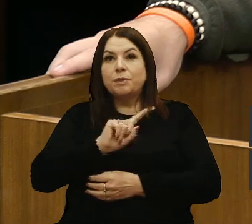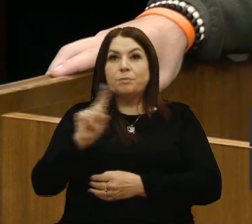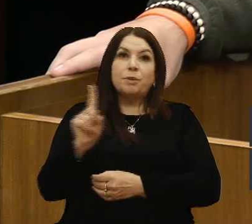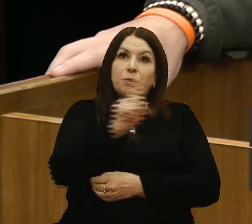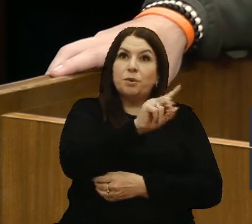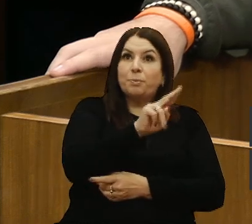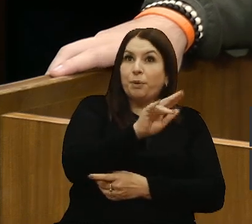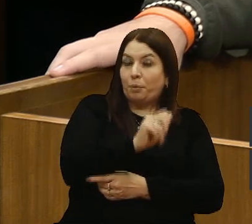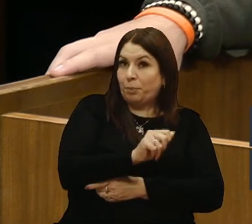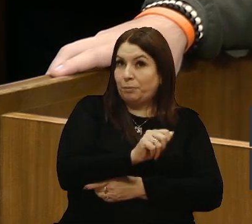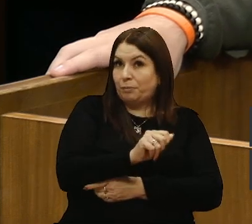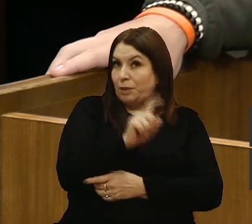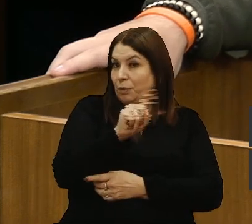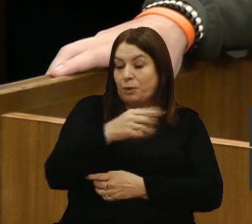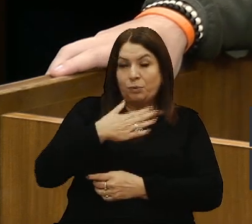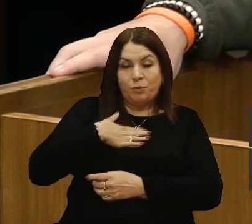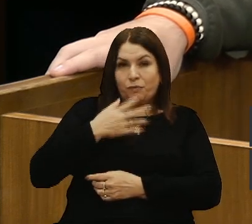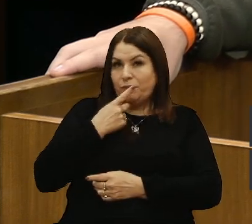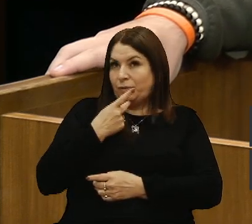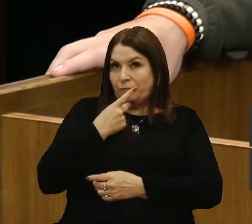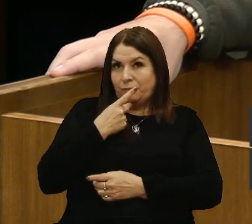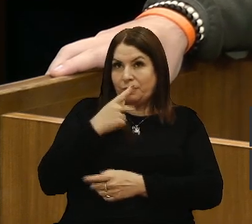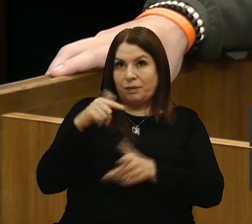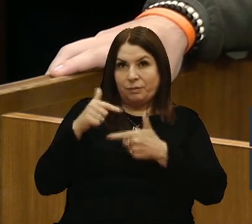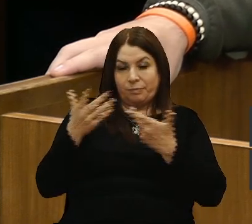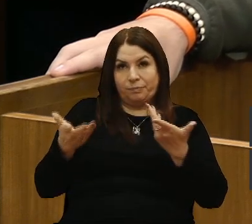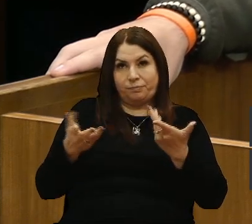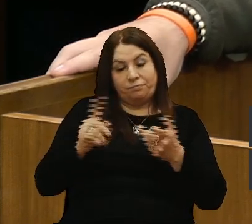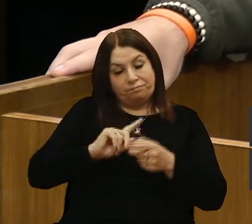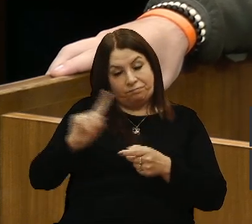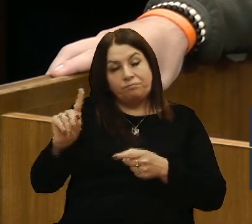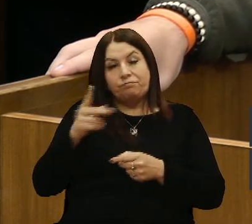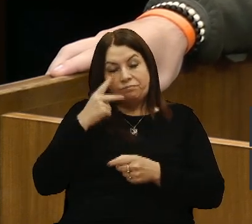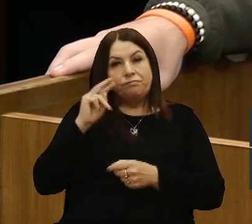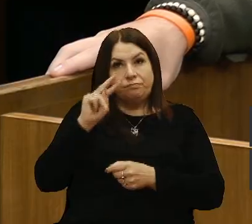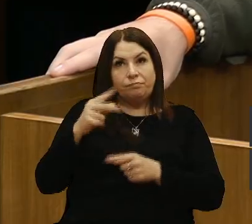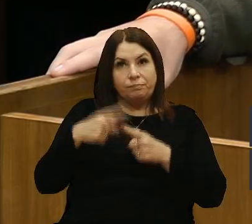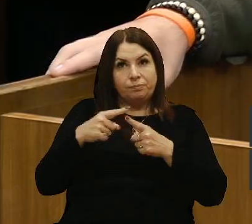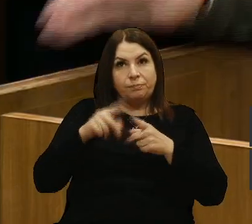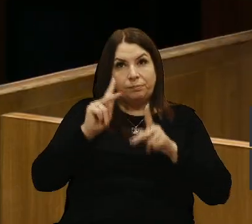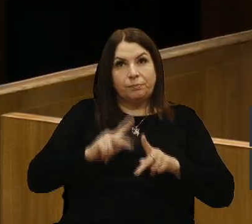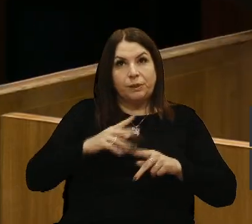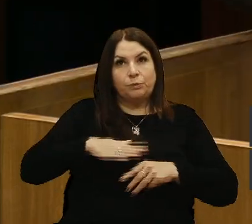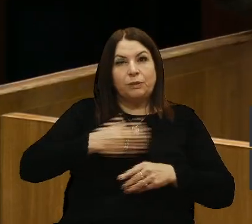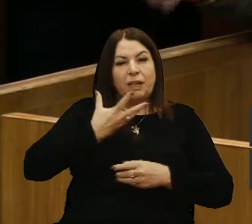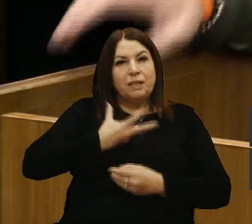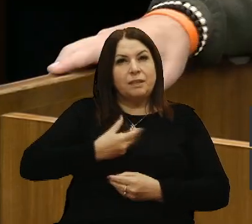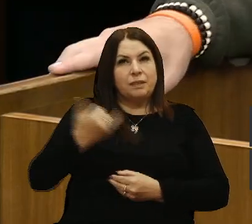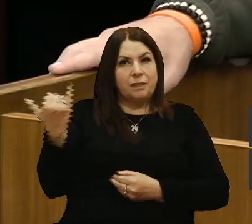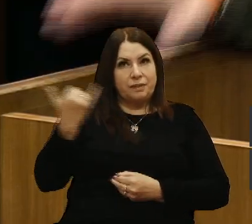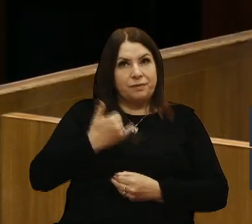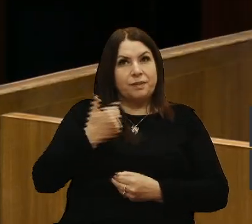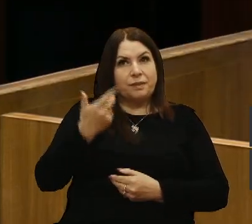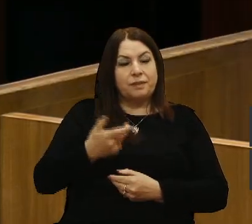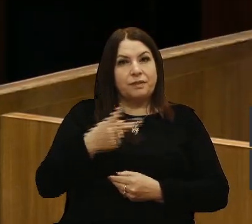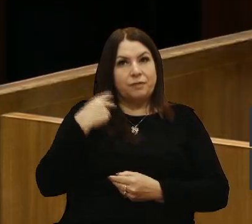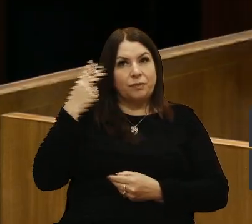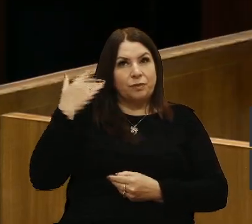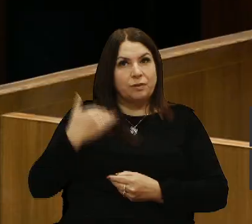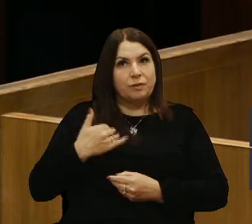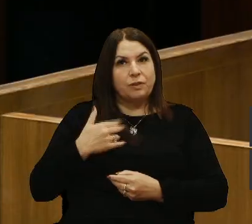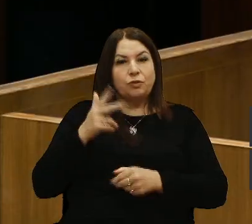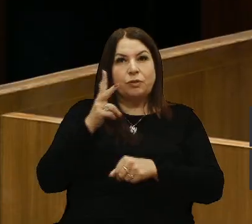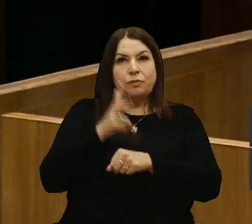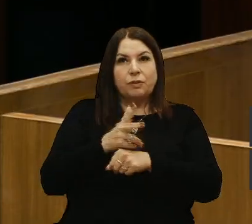UPA, né? Aliás, não é eu que estou falando, é quem trabalha lá. O senhor ir lá vai ver por que o pessoal está exausto. Eles me falaram isso, vereadora Dá. Eu teria um